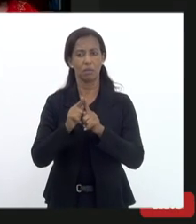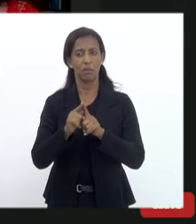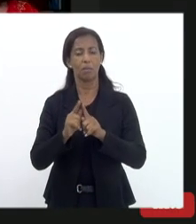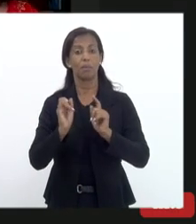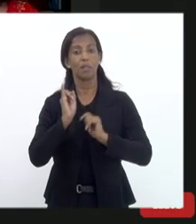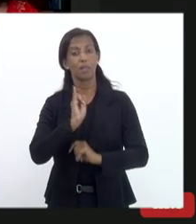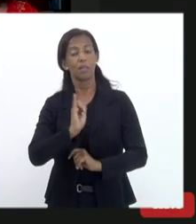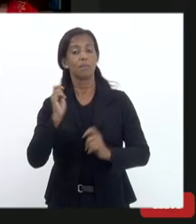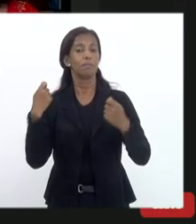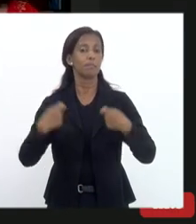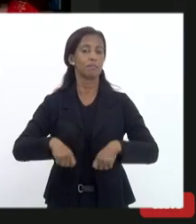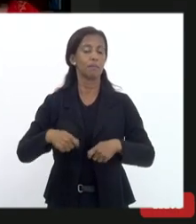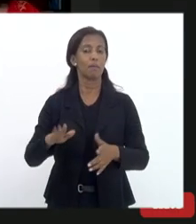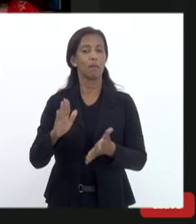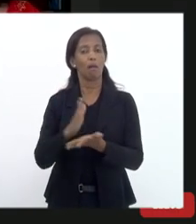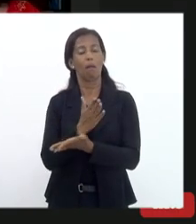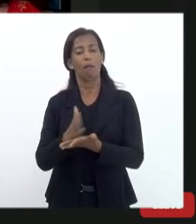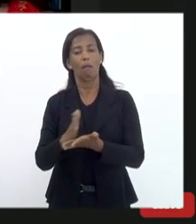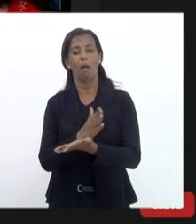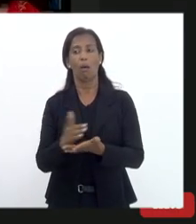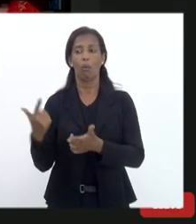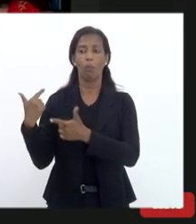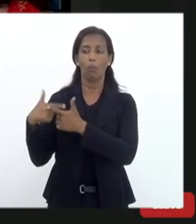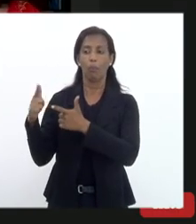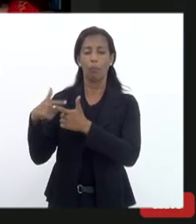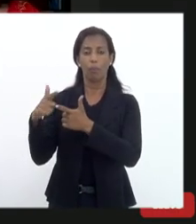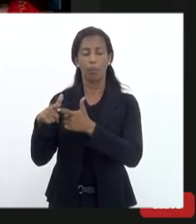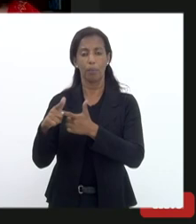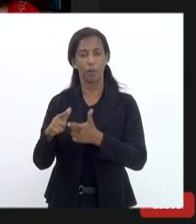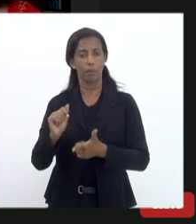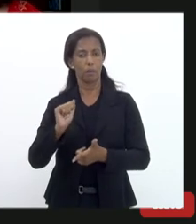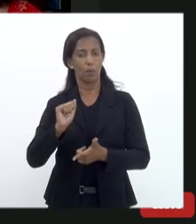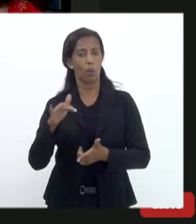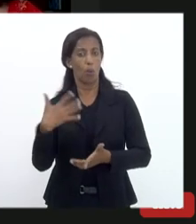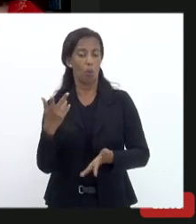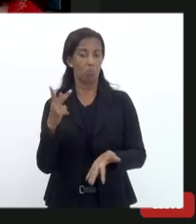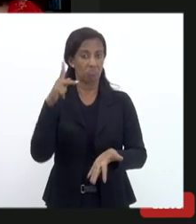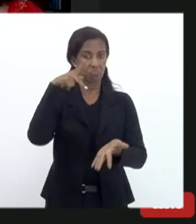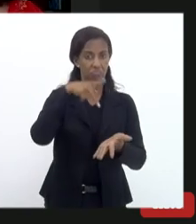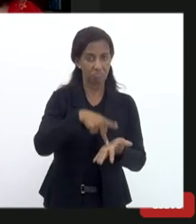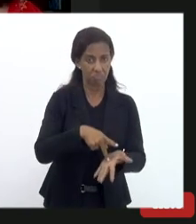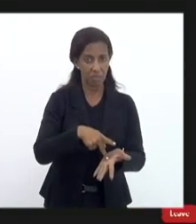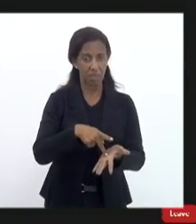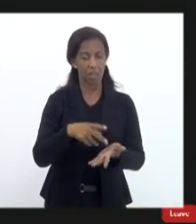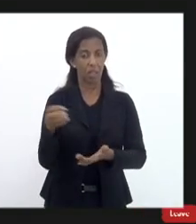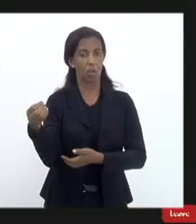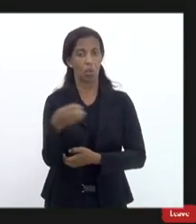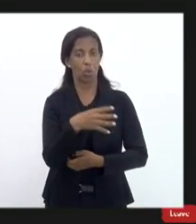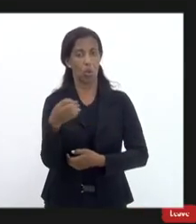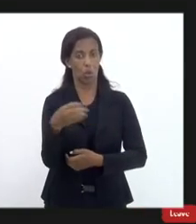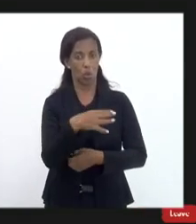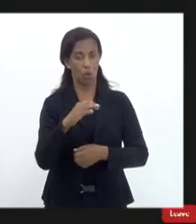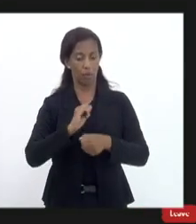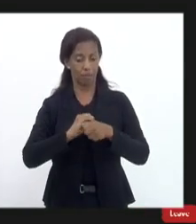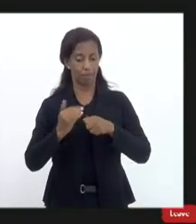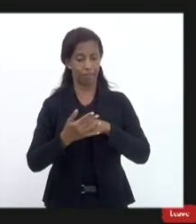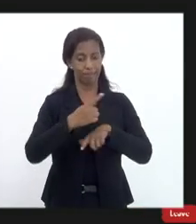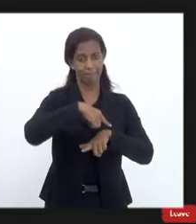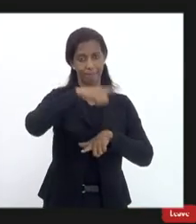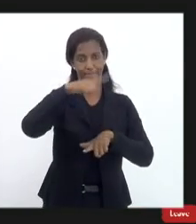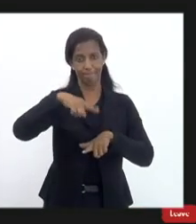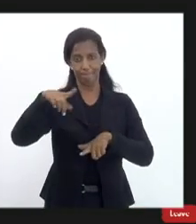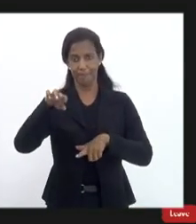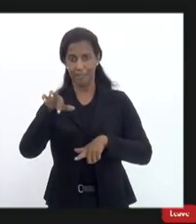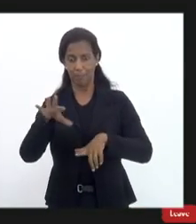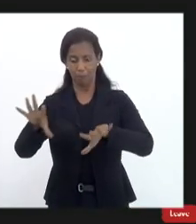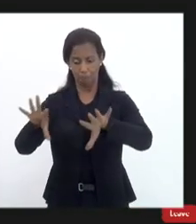caso tenha algum caso ou alguma confirmação da nova variante de infectado,